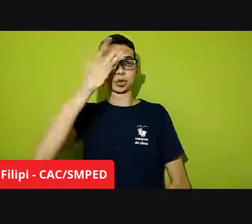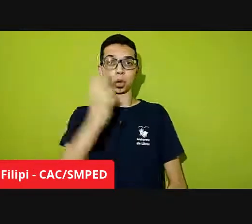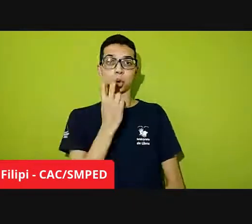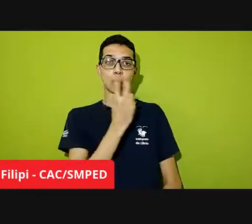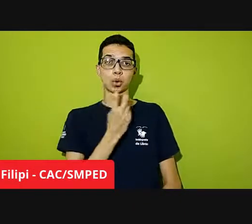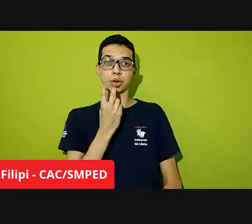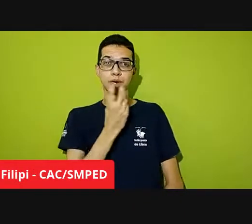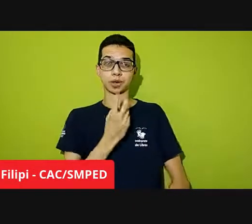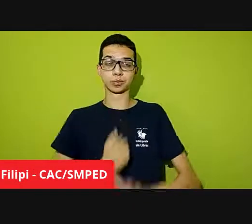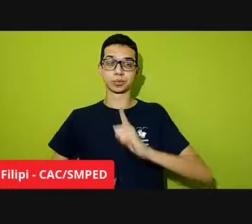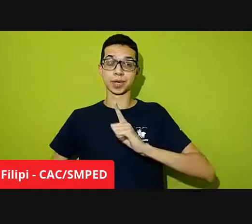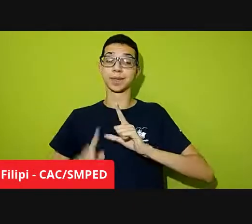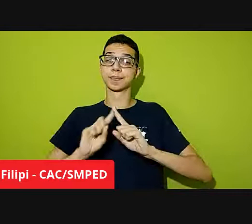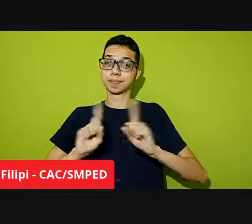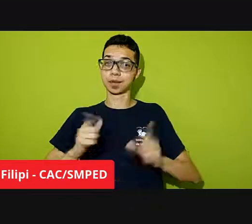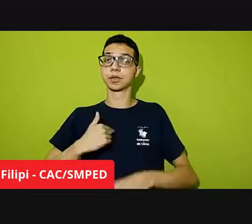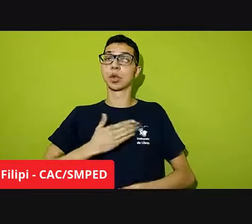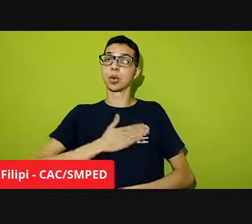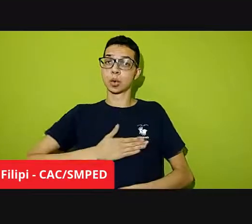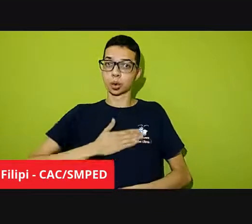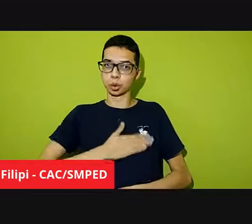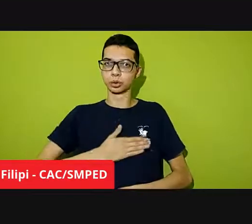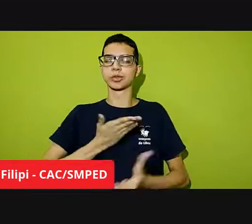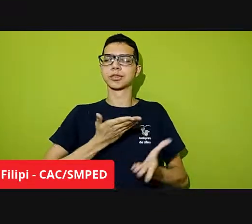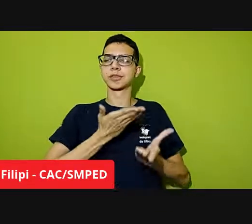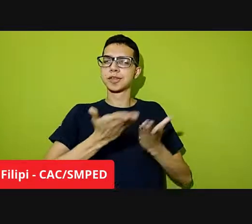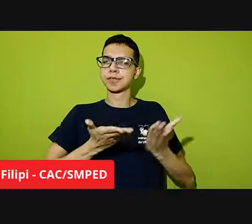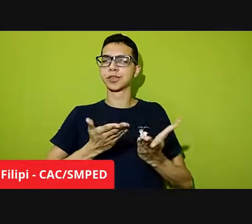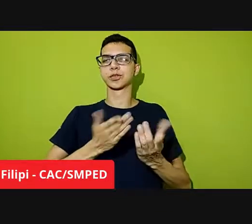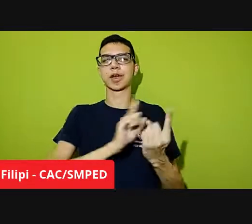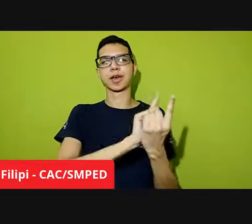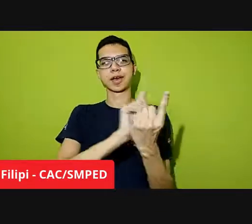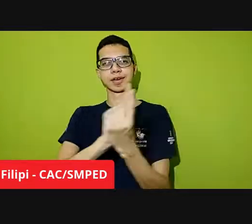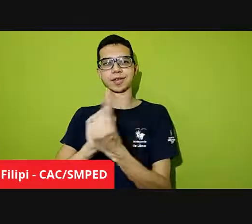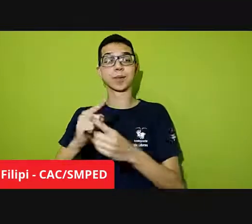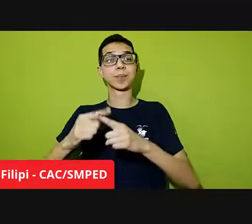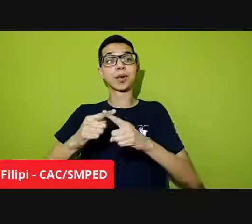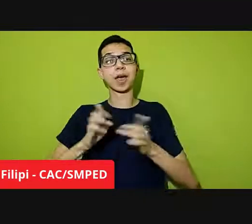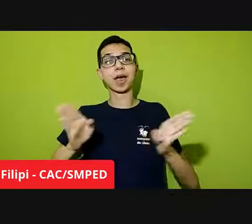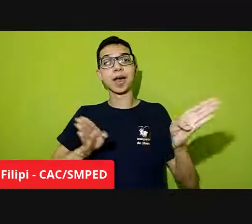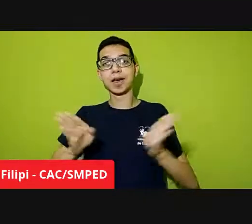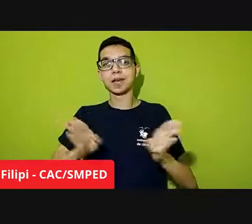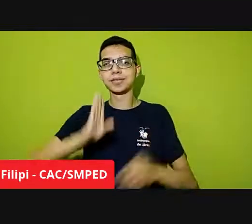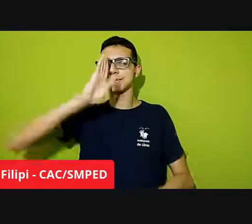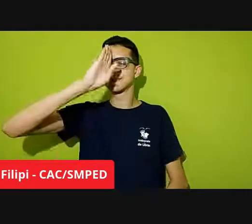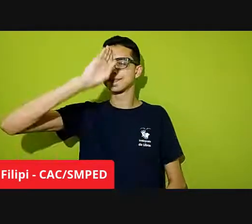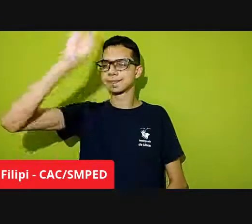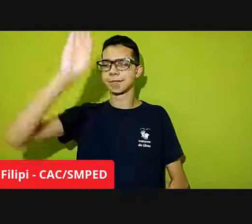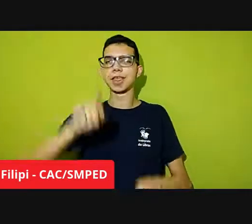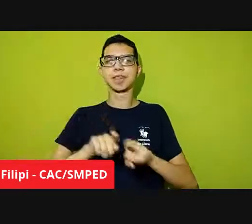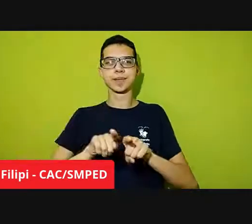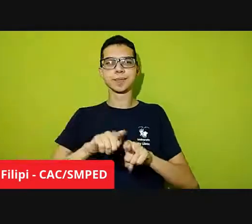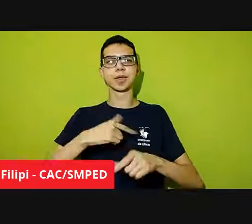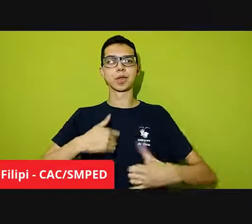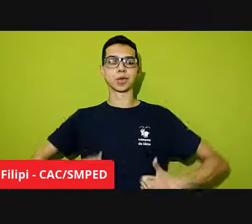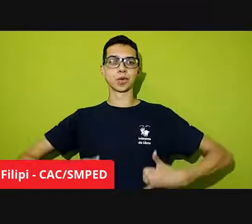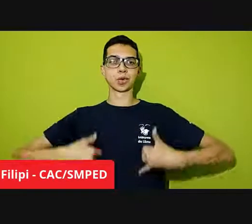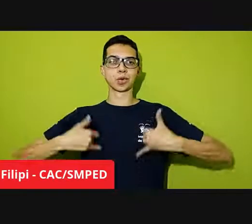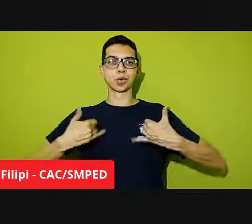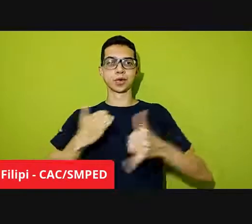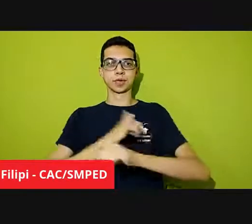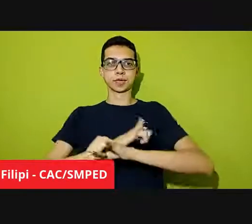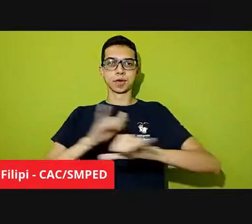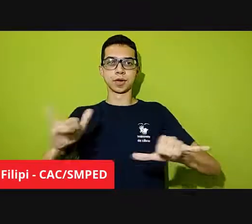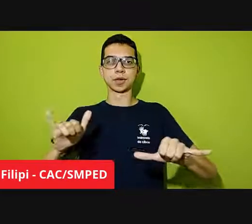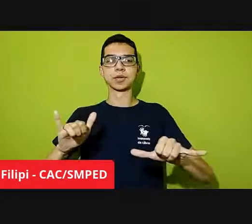que eu gosto bastante, que tem tudo a ver com acessibilidade. E um outro motivo de orgulho também,